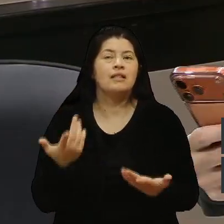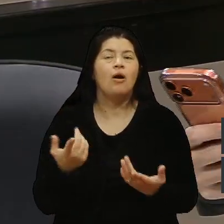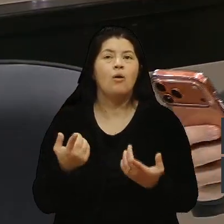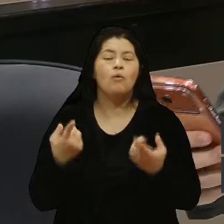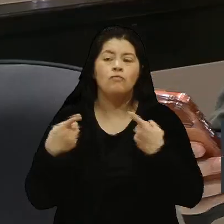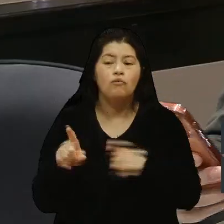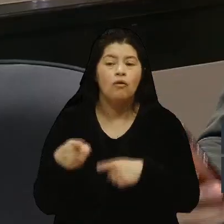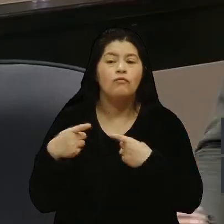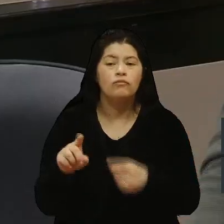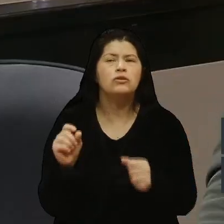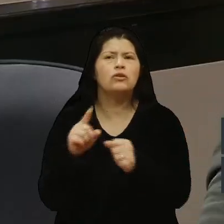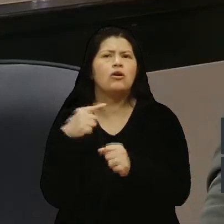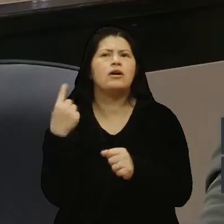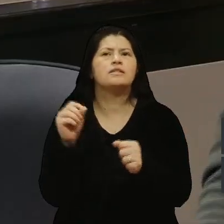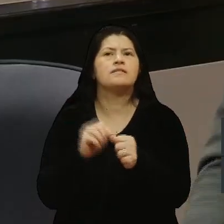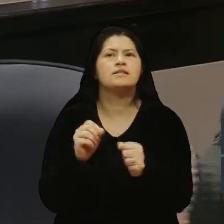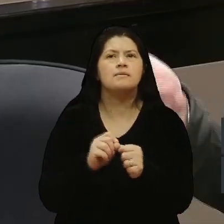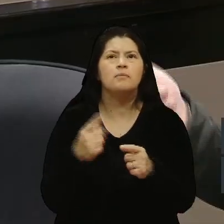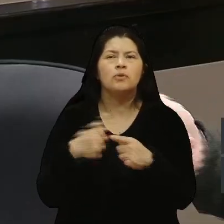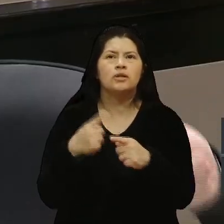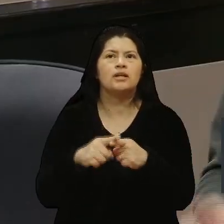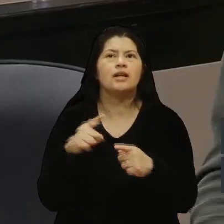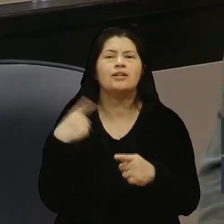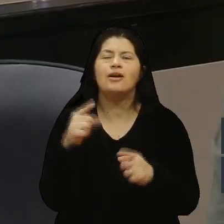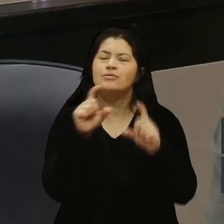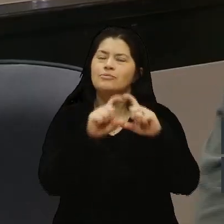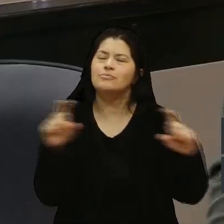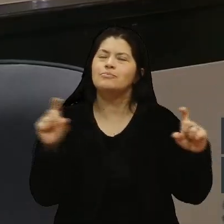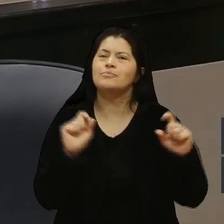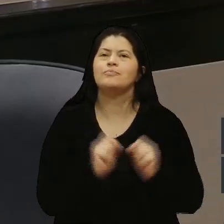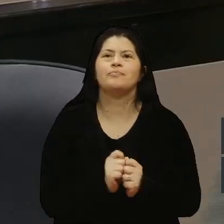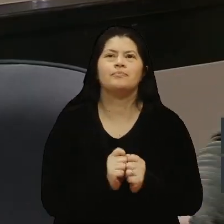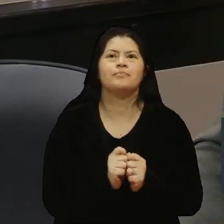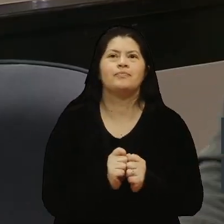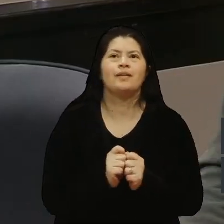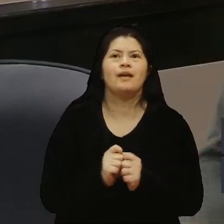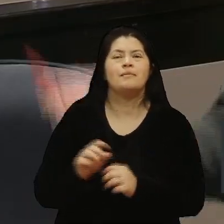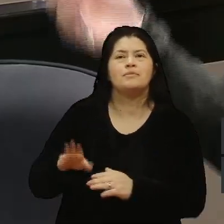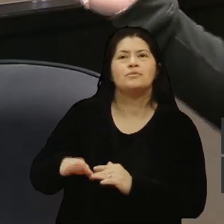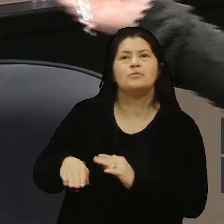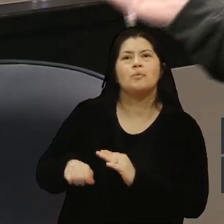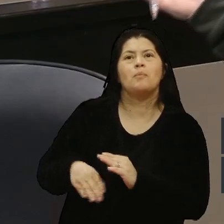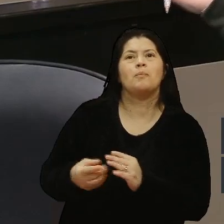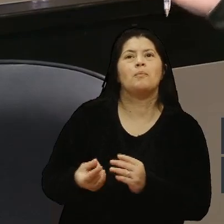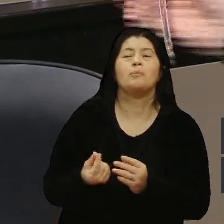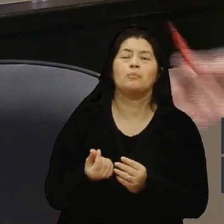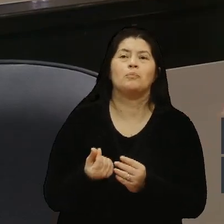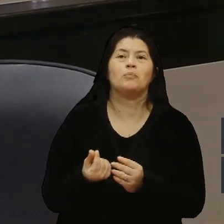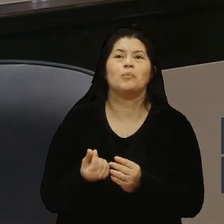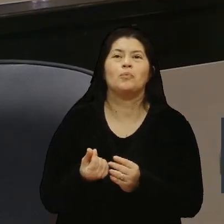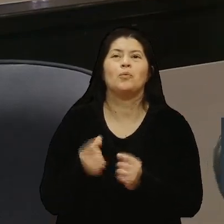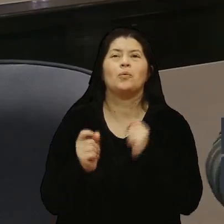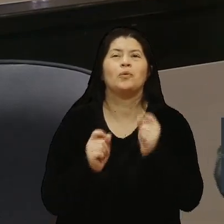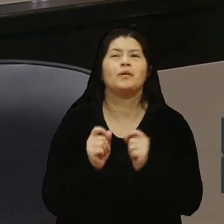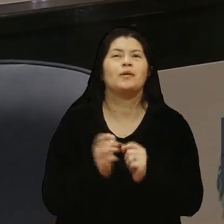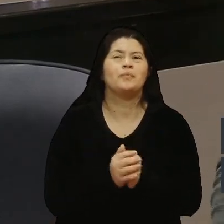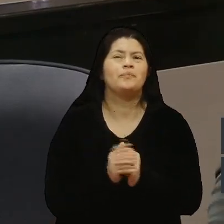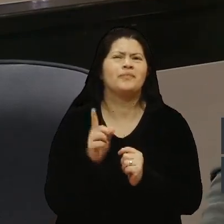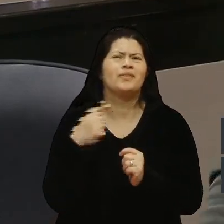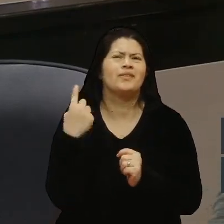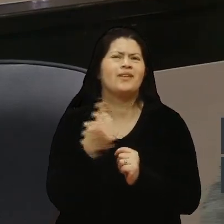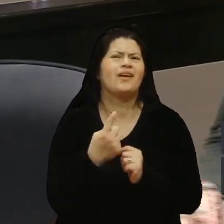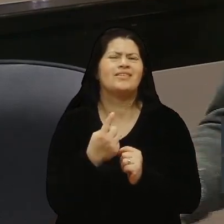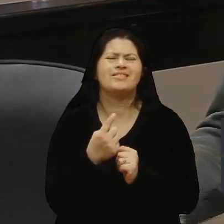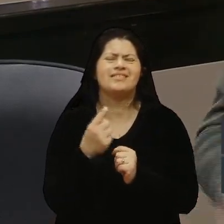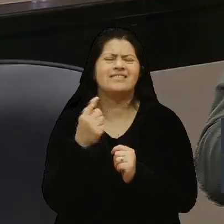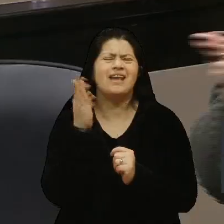gente faz, vereadora Sandra, porque eu tenho uma frase que eu sempre costumo dizer, o menos bobo se elegeu a vereadora, a gente fala essa frase aqui dentro. Então a gente sabe que